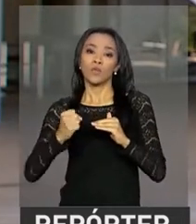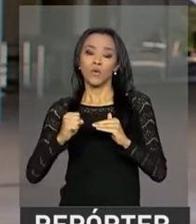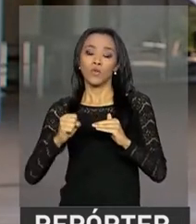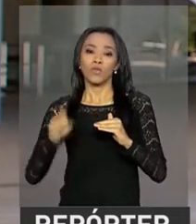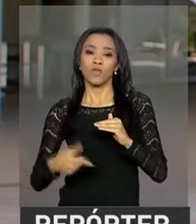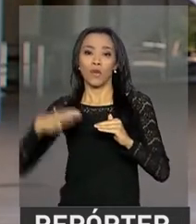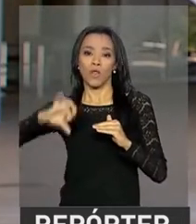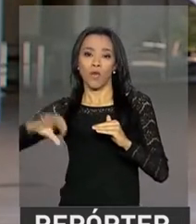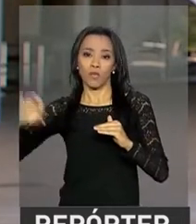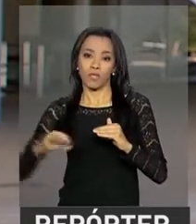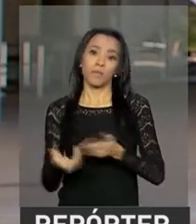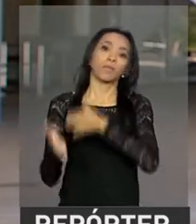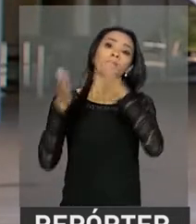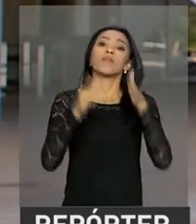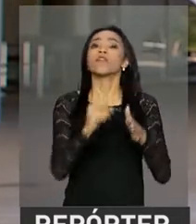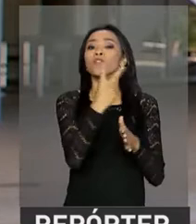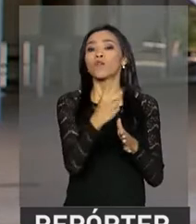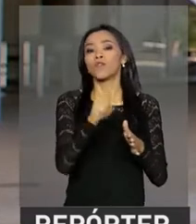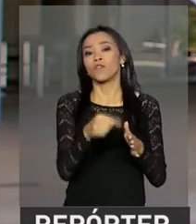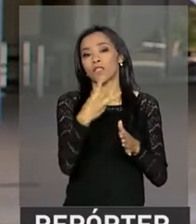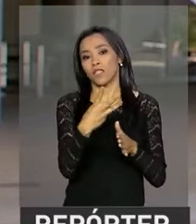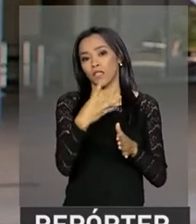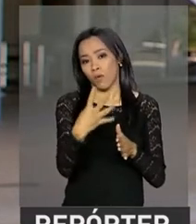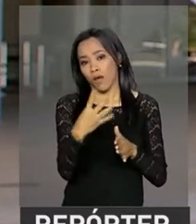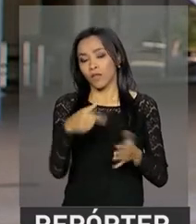28,9% ao ano e de 2,34% para